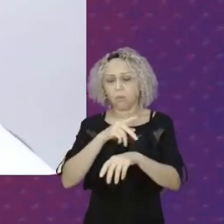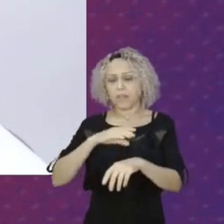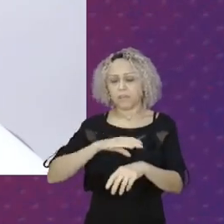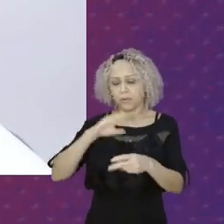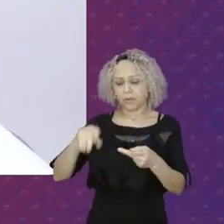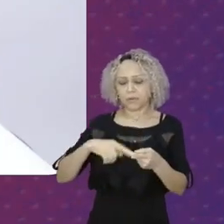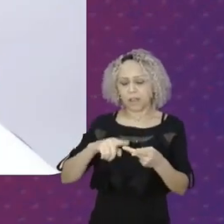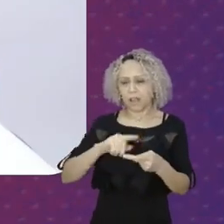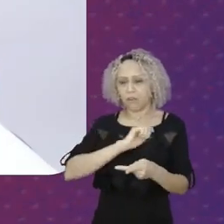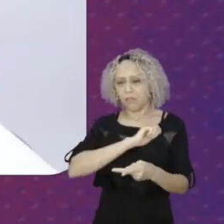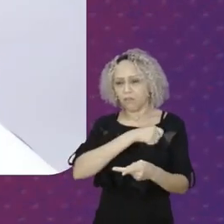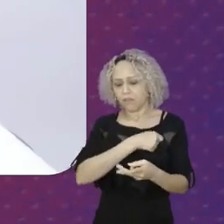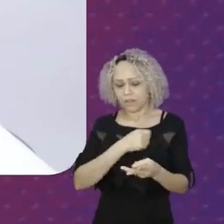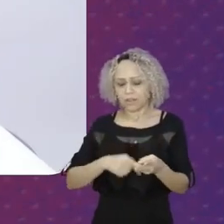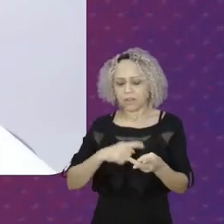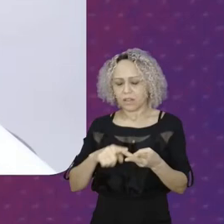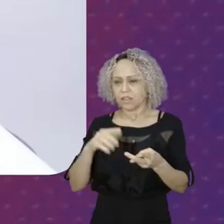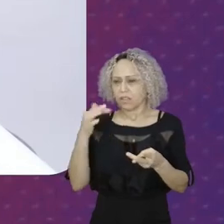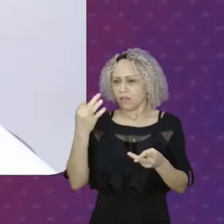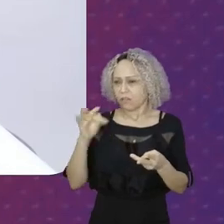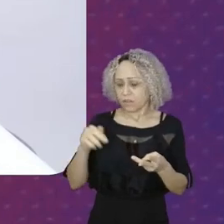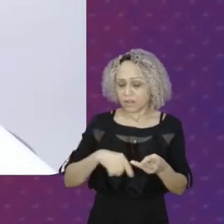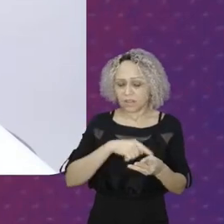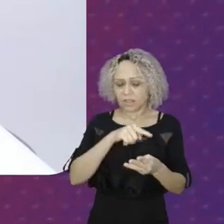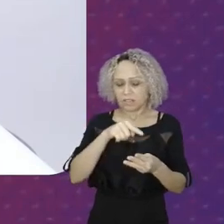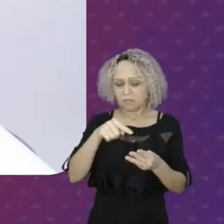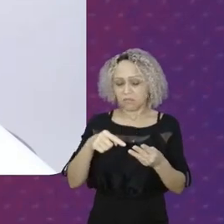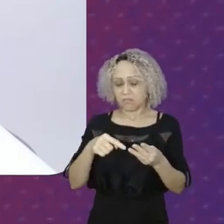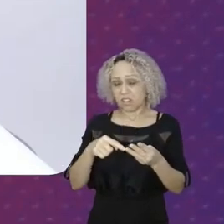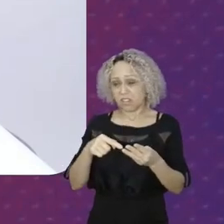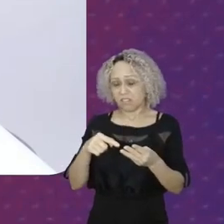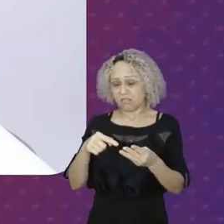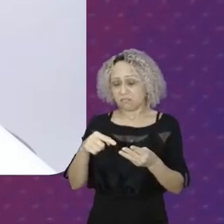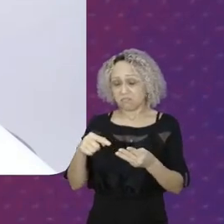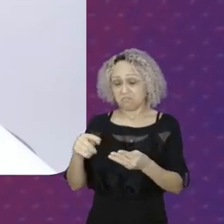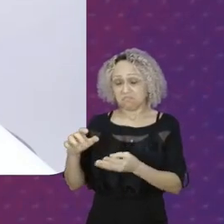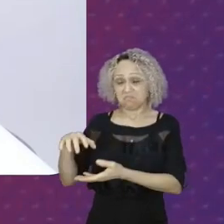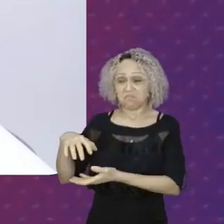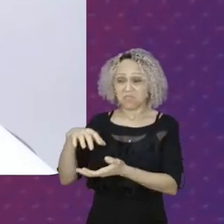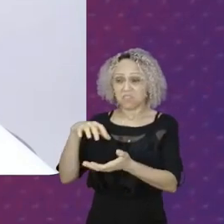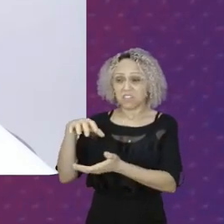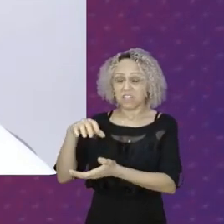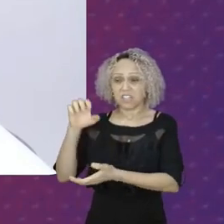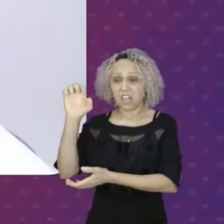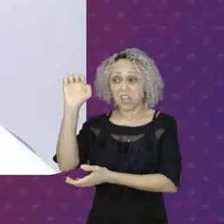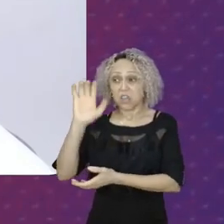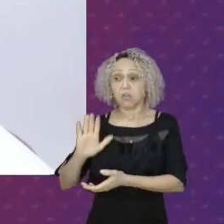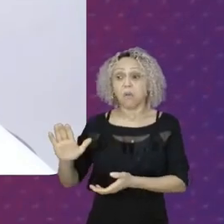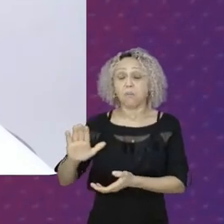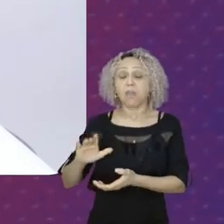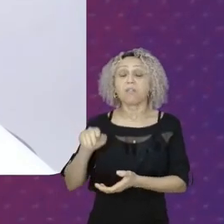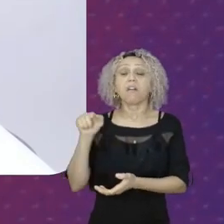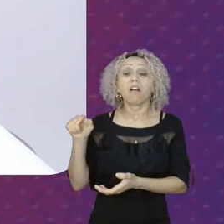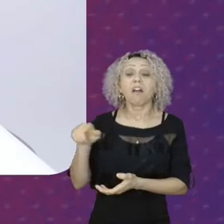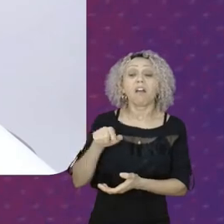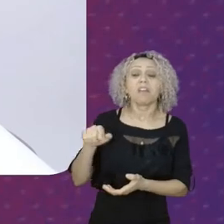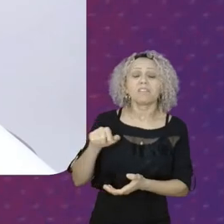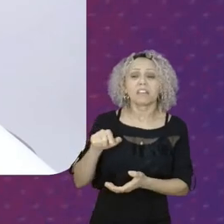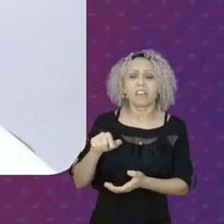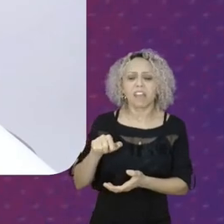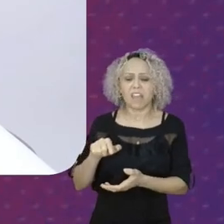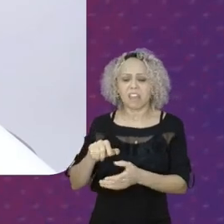Espanha, França, quase todo o continente europeu, quando usou